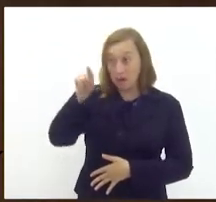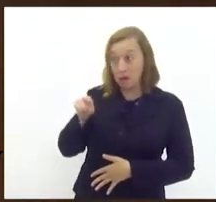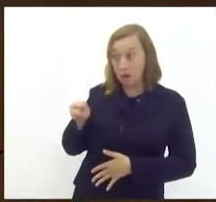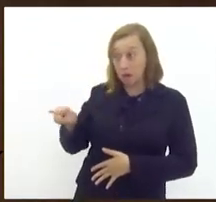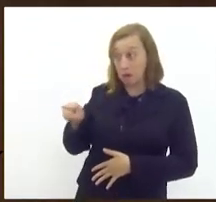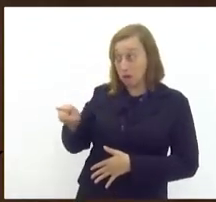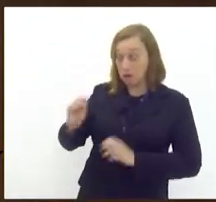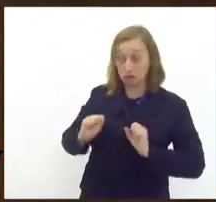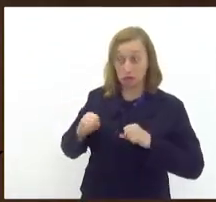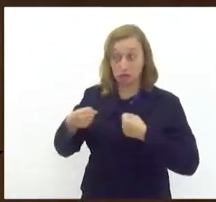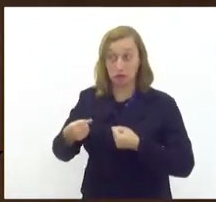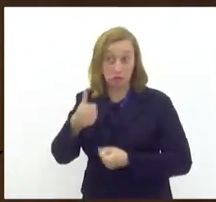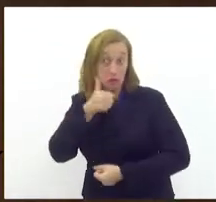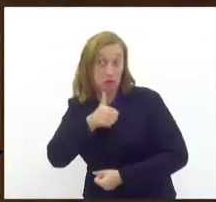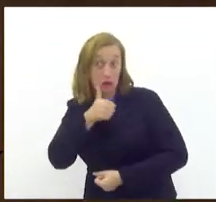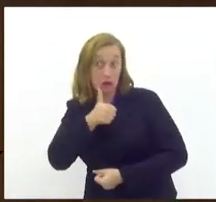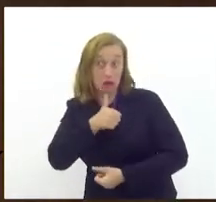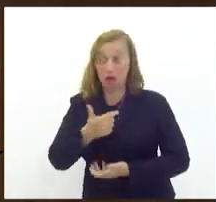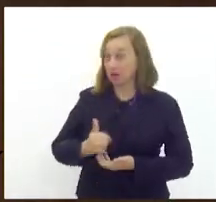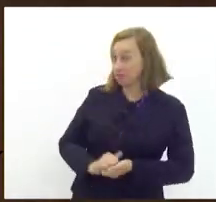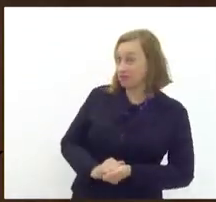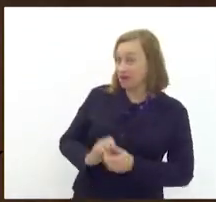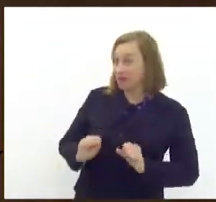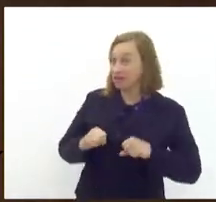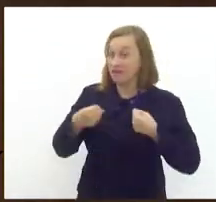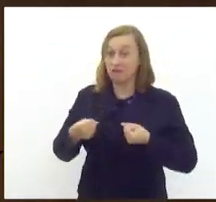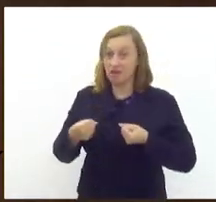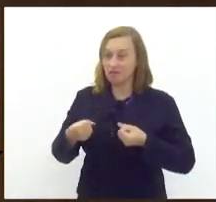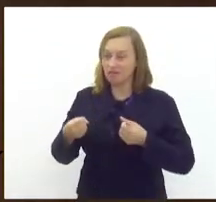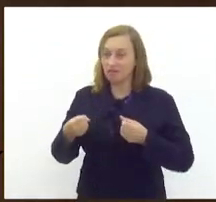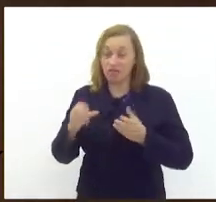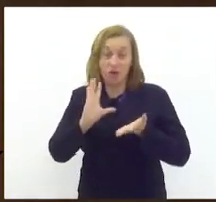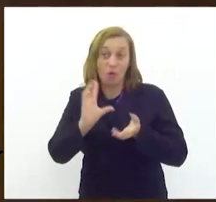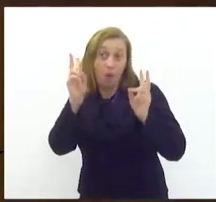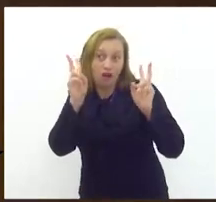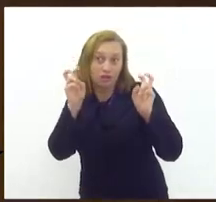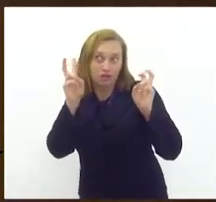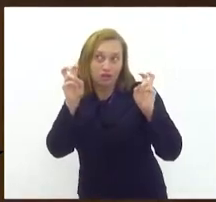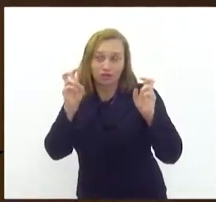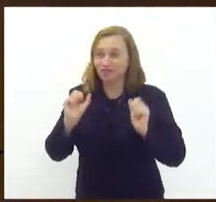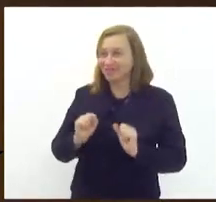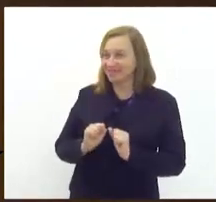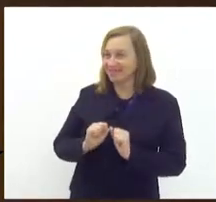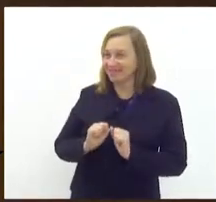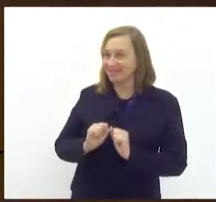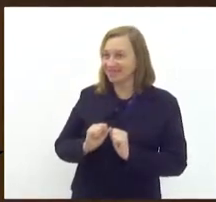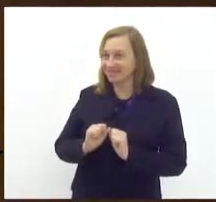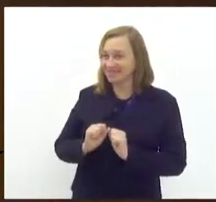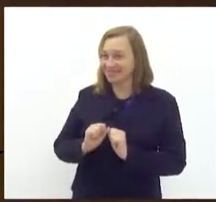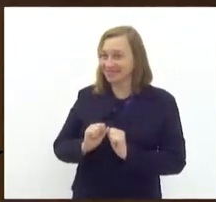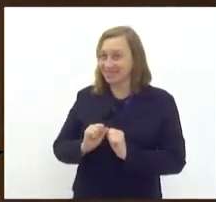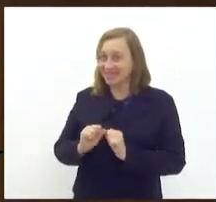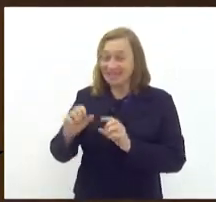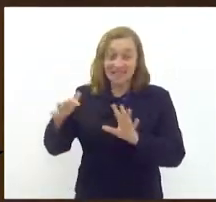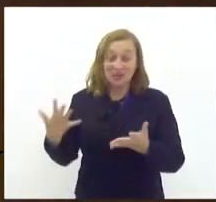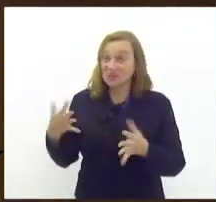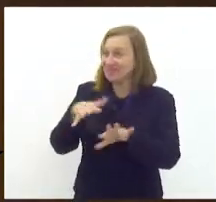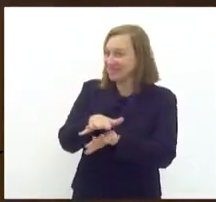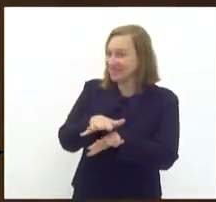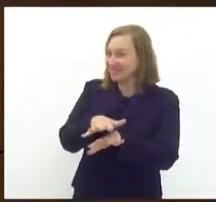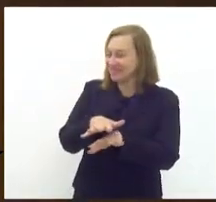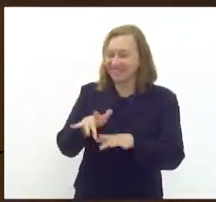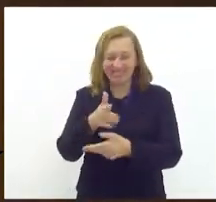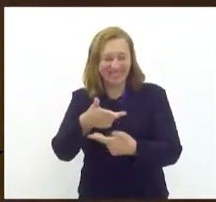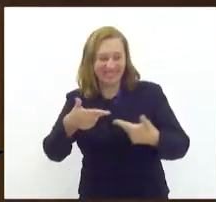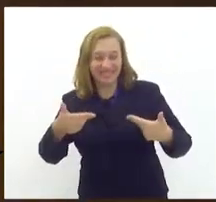que defende as mulheres Logo eles que defendem a pauta de inserção social de inclusão etc